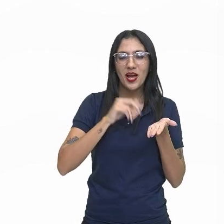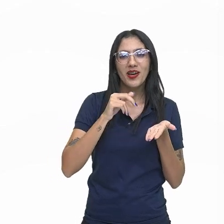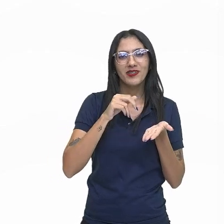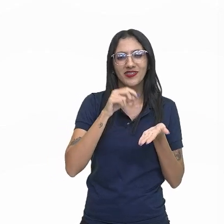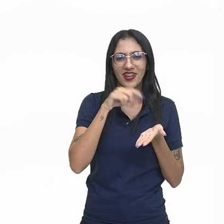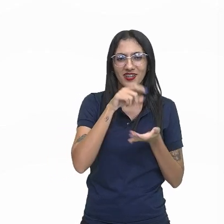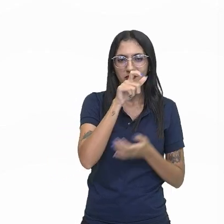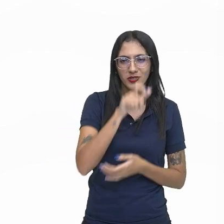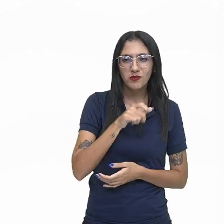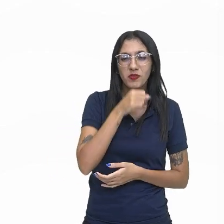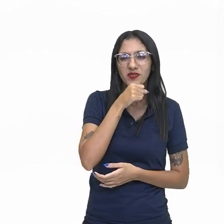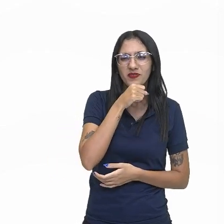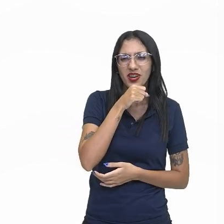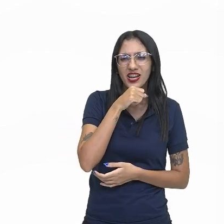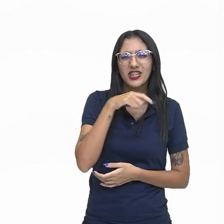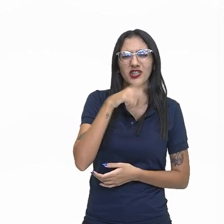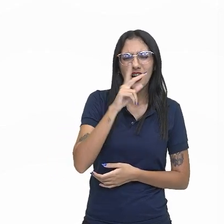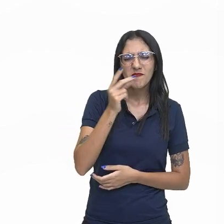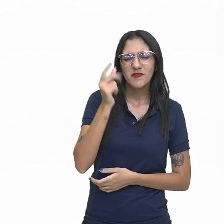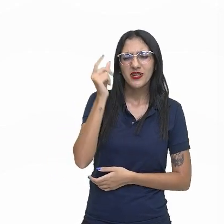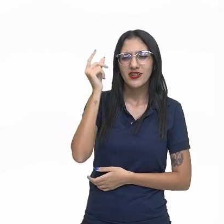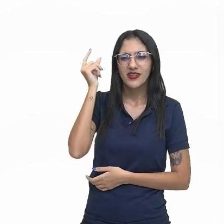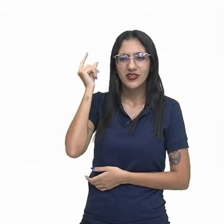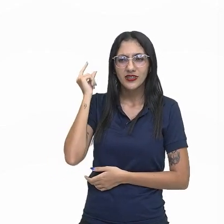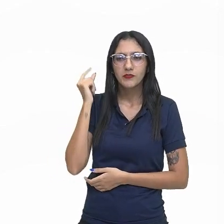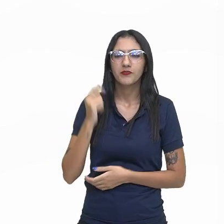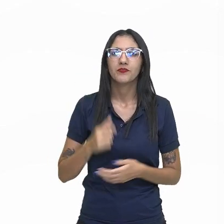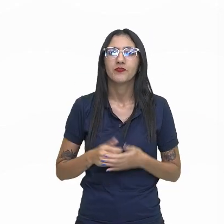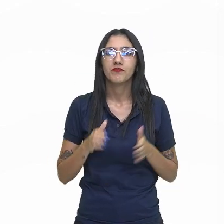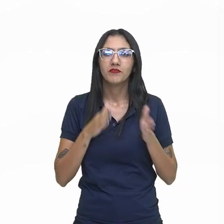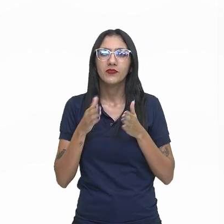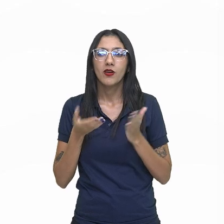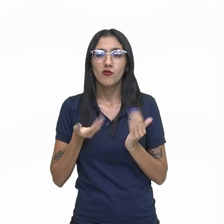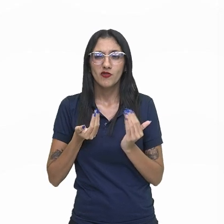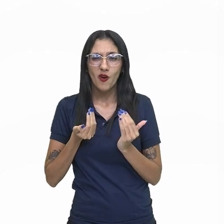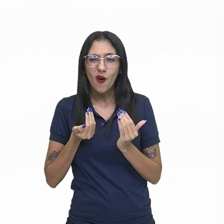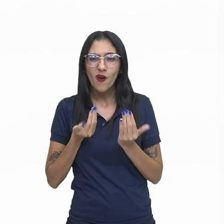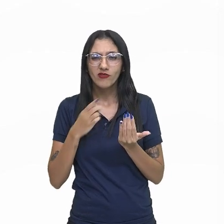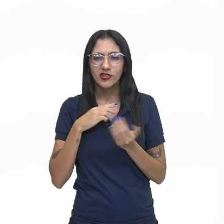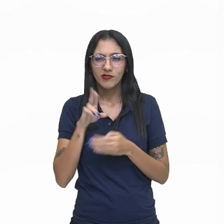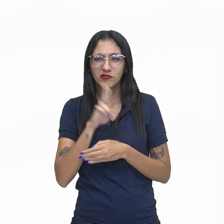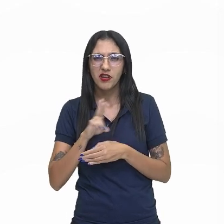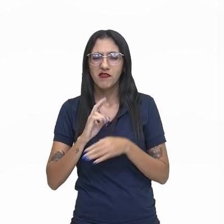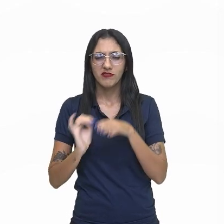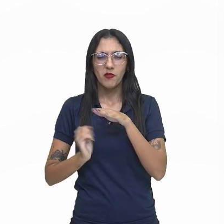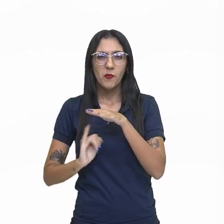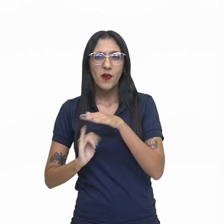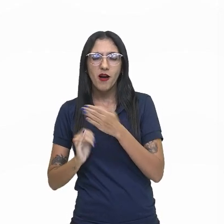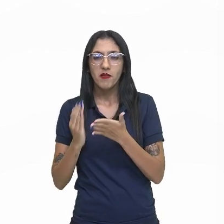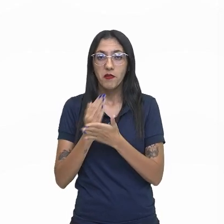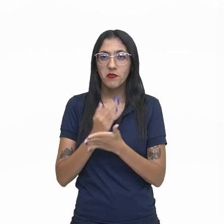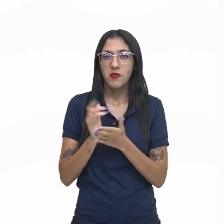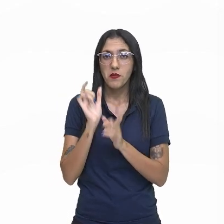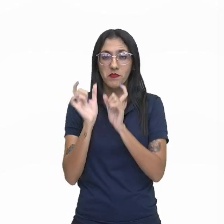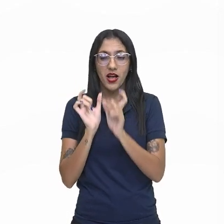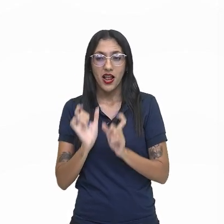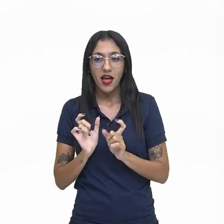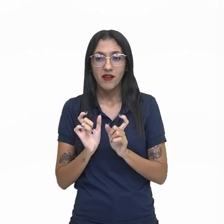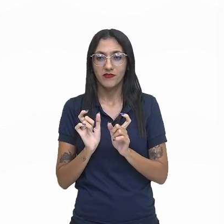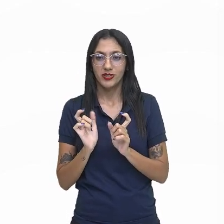já é um vocabulário mais antigo. Os jovens eles vão usar muitas gírias, tem coisa que a gente não conhece. As gírias do meu